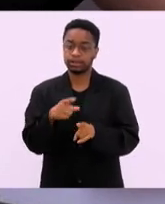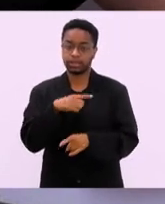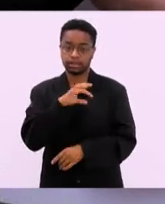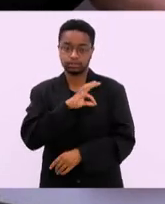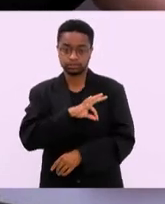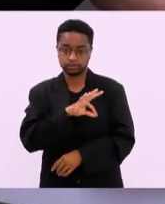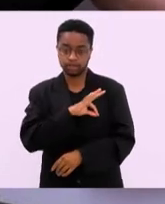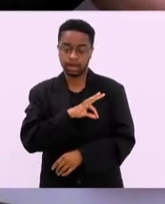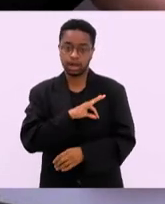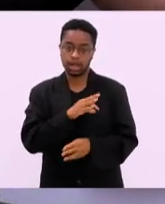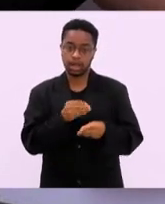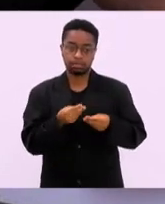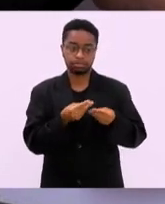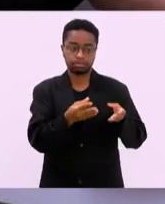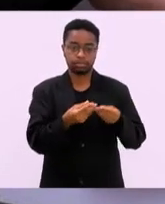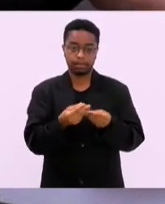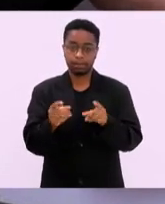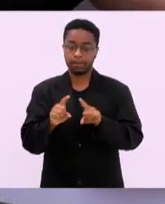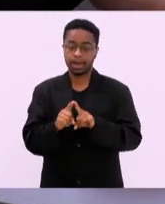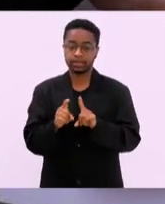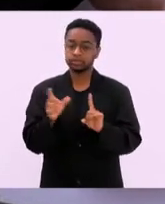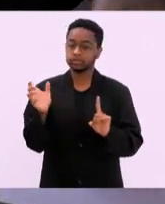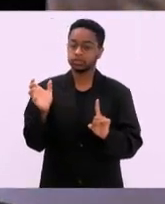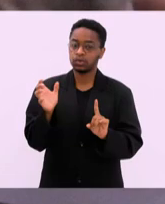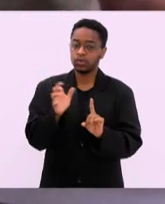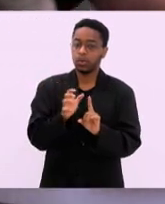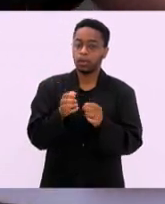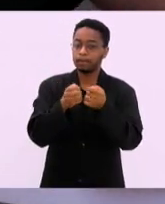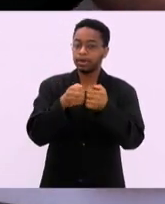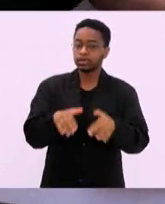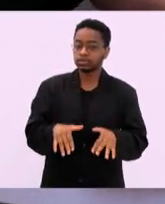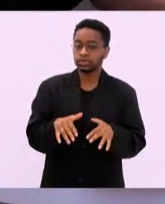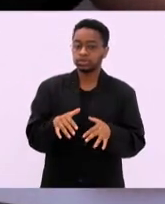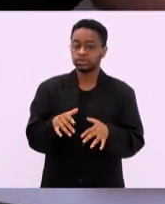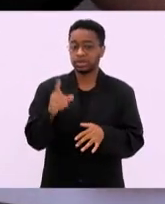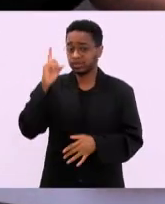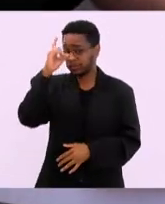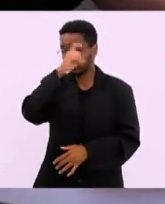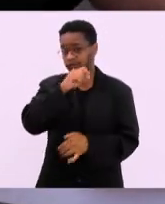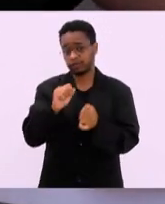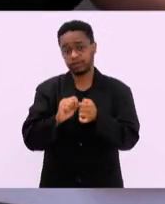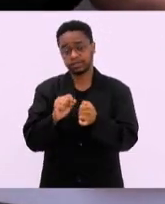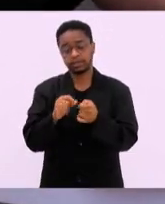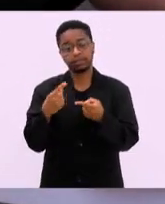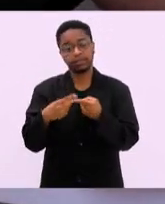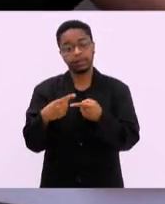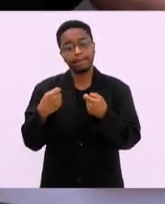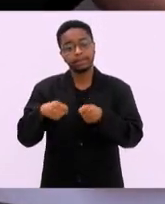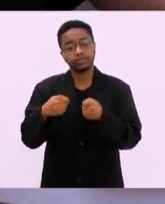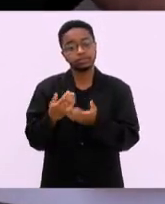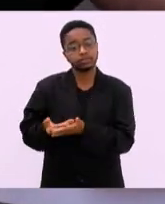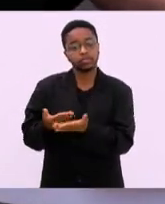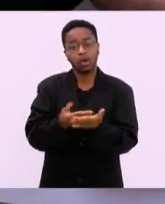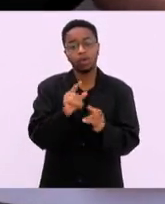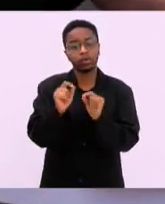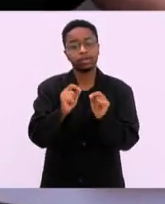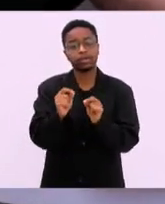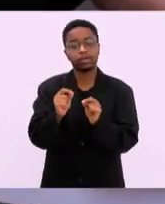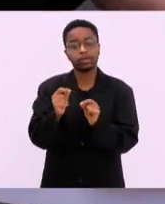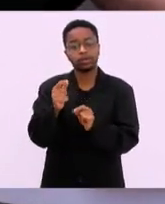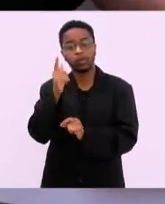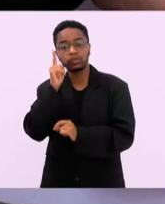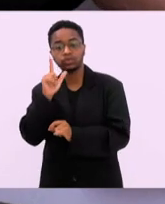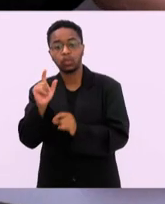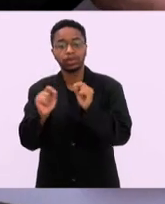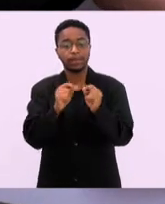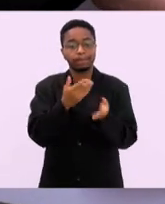Esse impacto é dificílimo de fazer, porque impacto, você tem que fazer o impacto dos ganhos e das perdas. Como